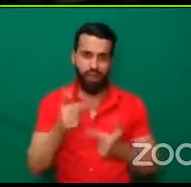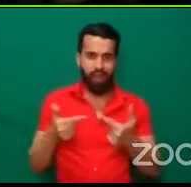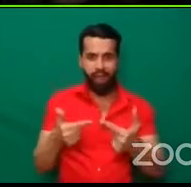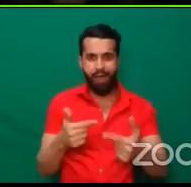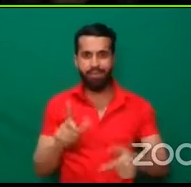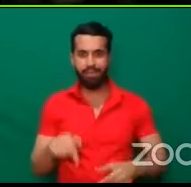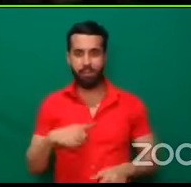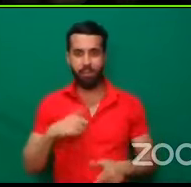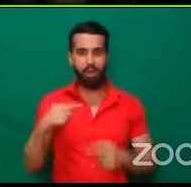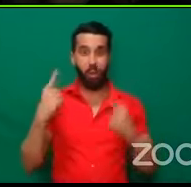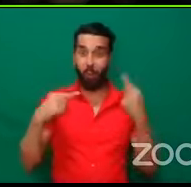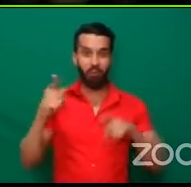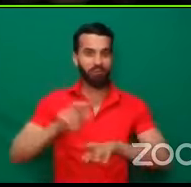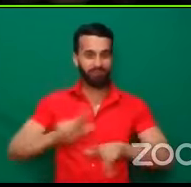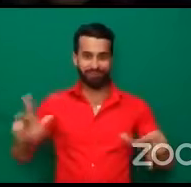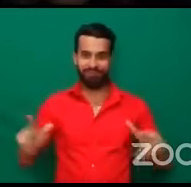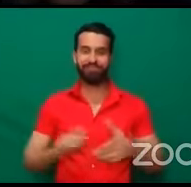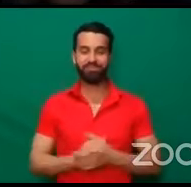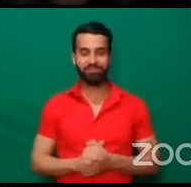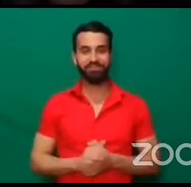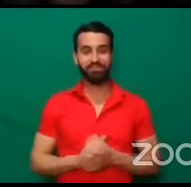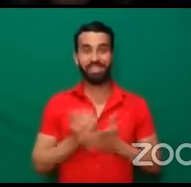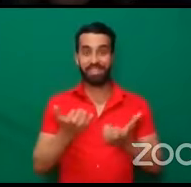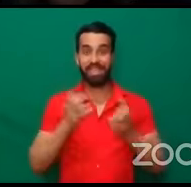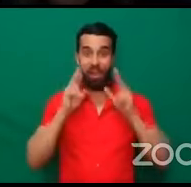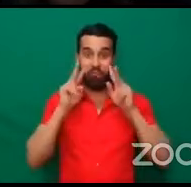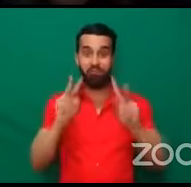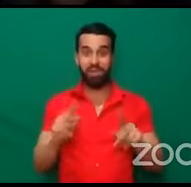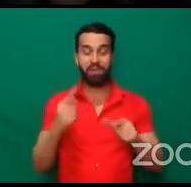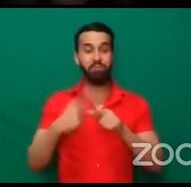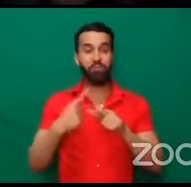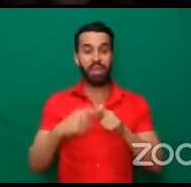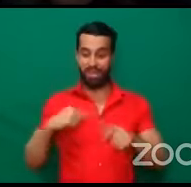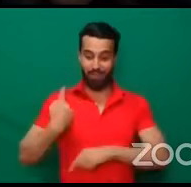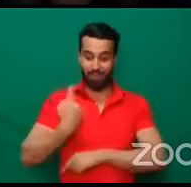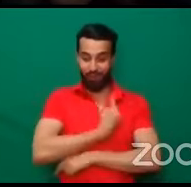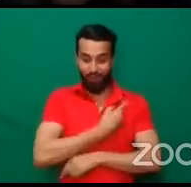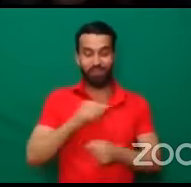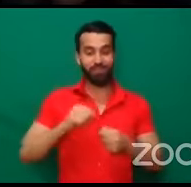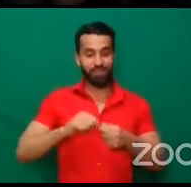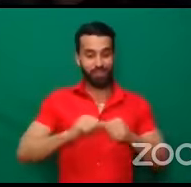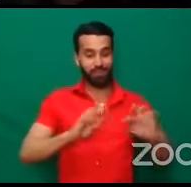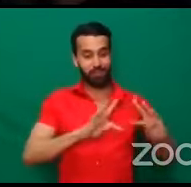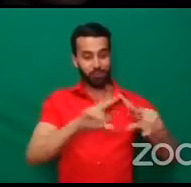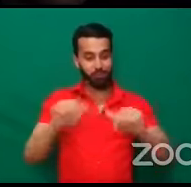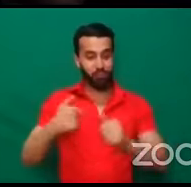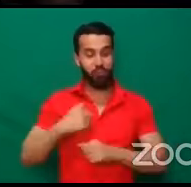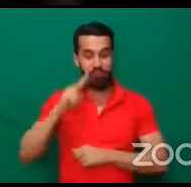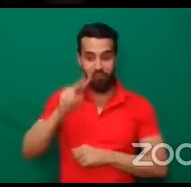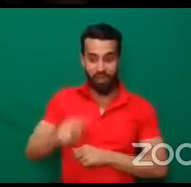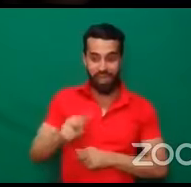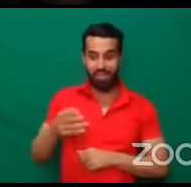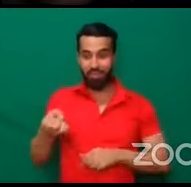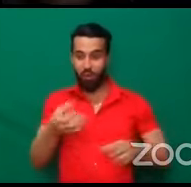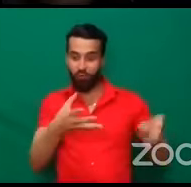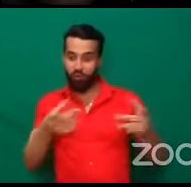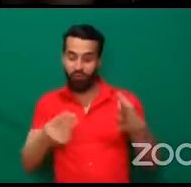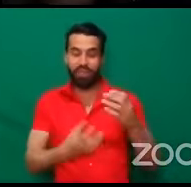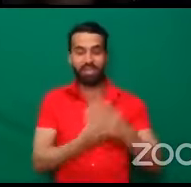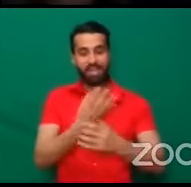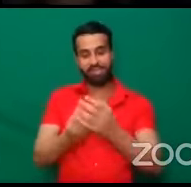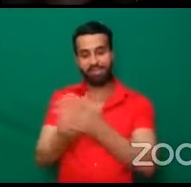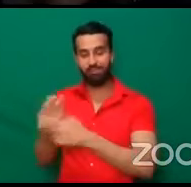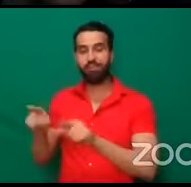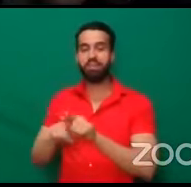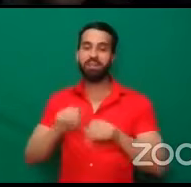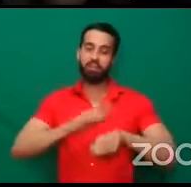louco, assim. Eu quero assistir, né? Porque a gente faz tudo pela produção mesmo, né? Quando é independente,